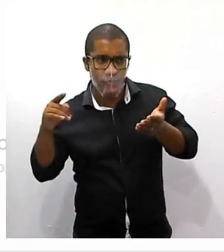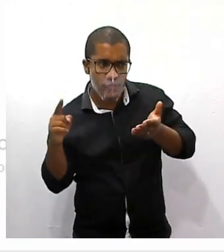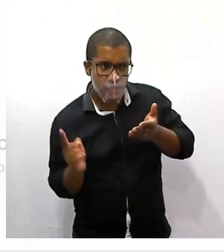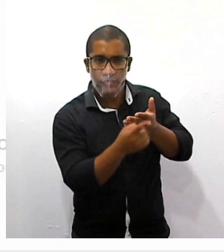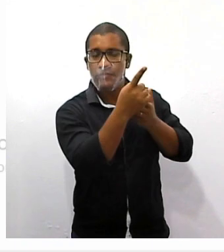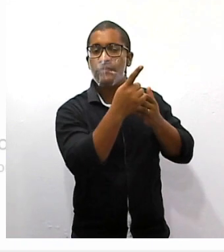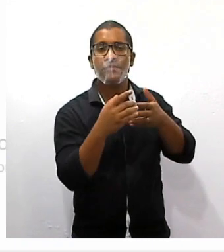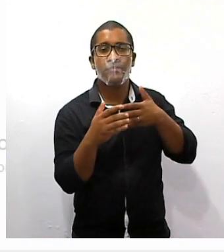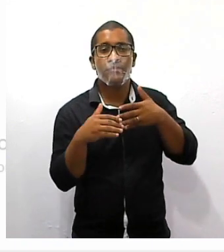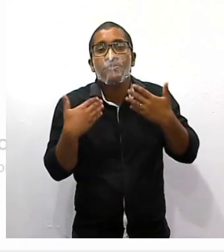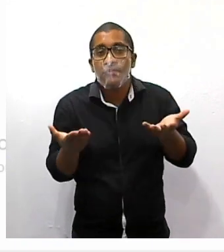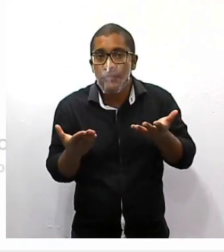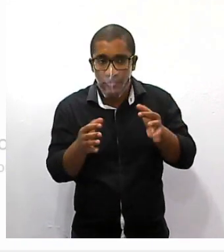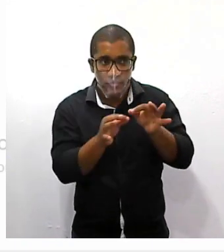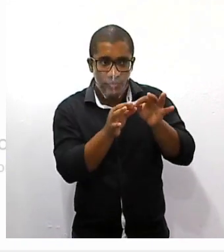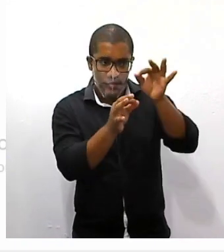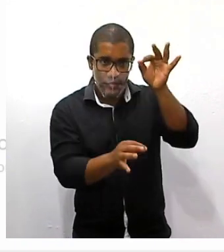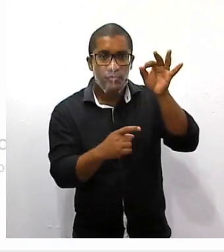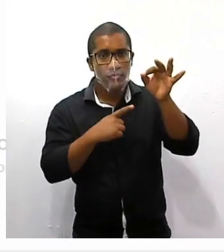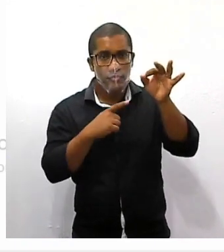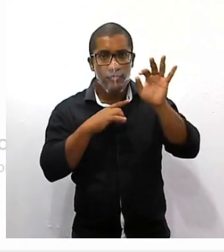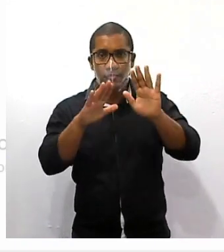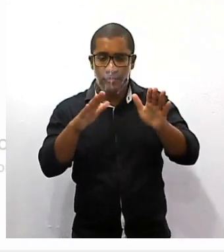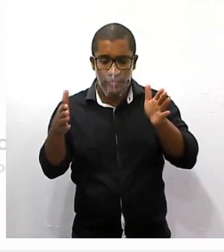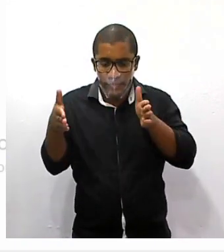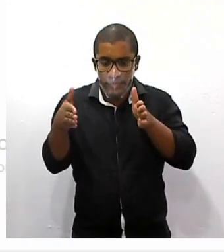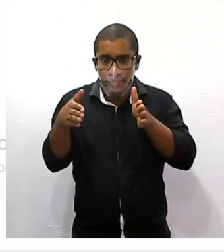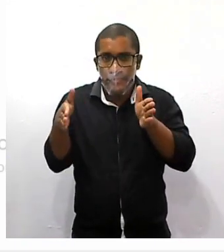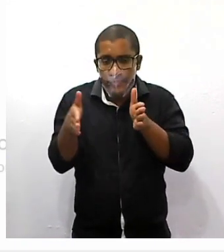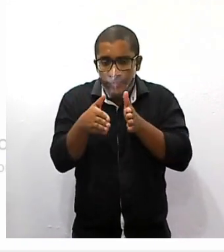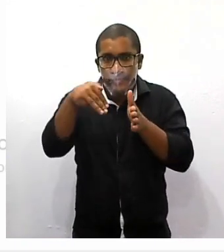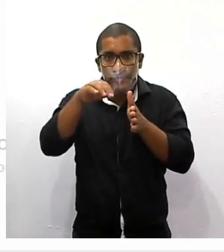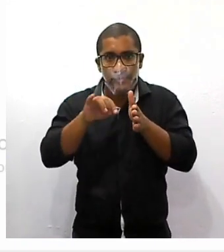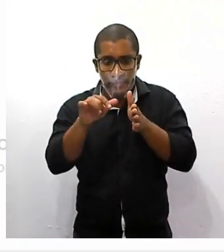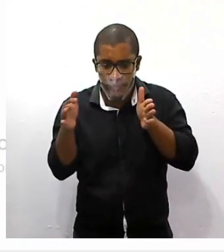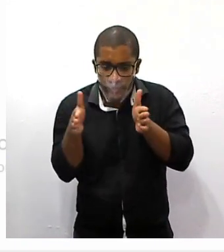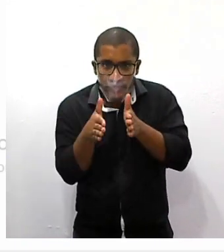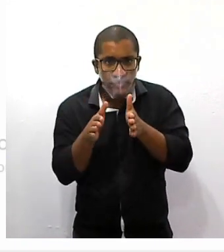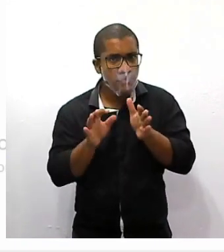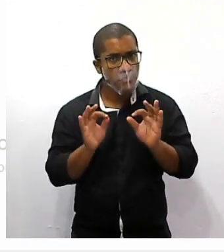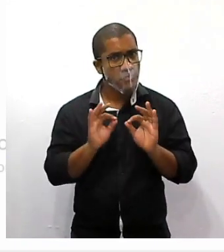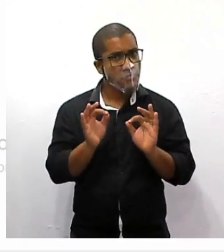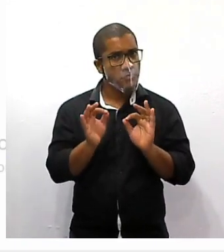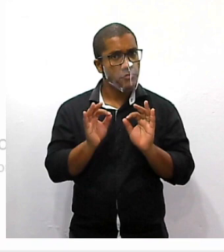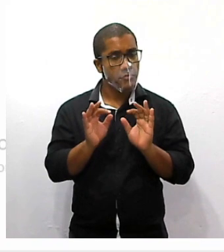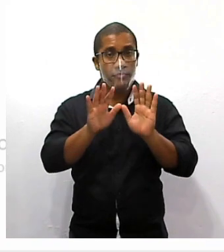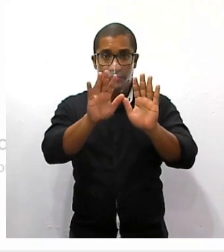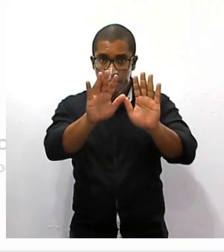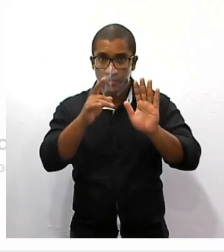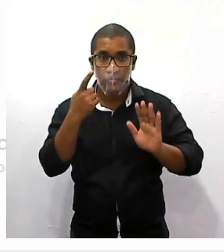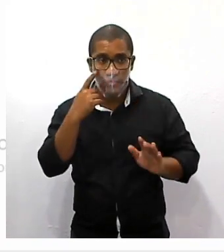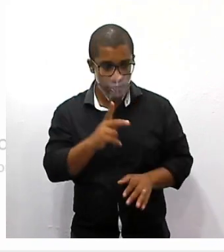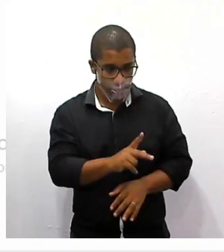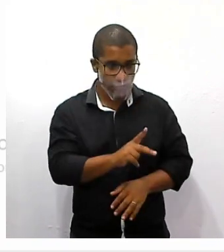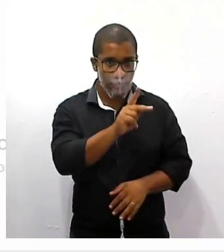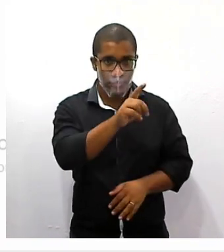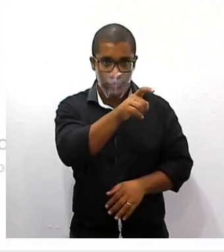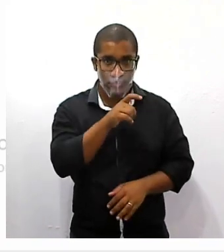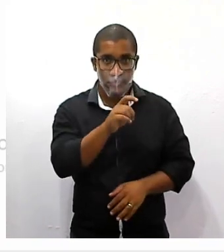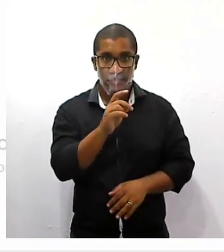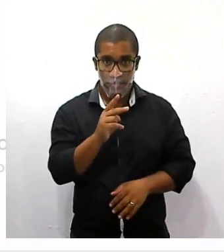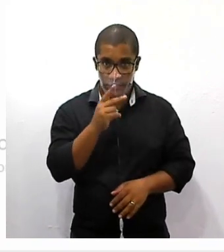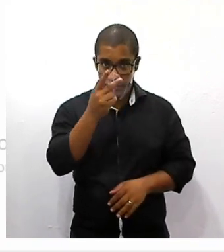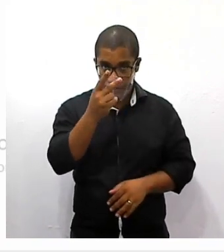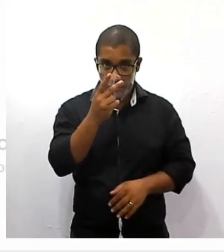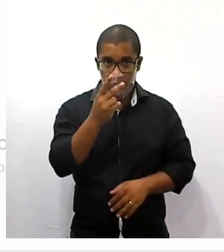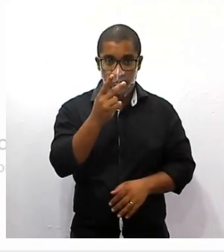tem velocidade, tem altura, mas não deforma mais mola. Então, como fica a nossa equação? Vai ficar como? Vai ficar kx² sobre 2, como